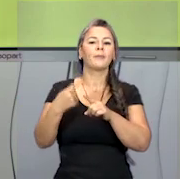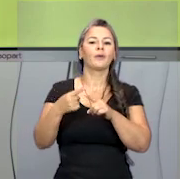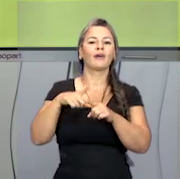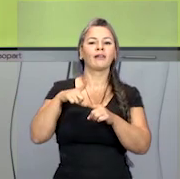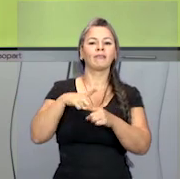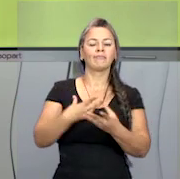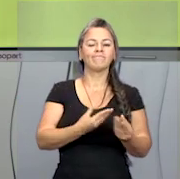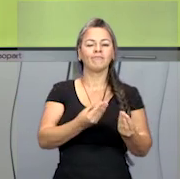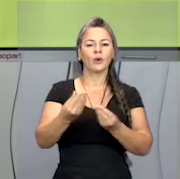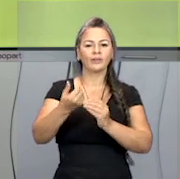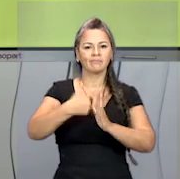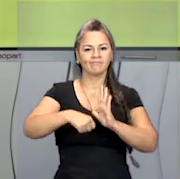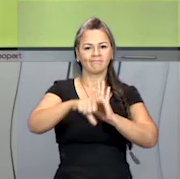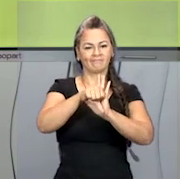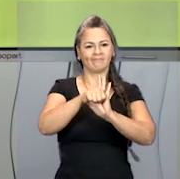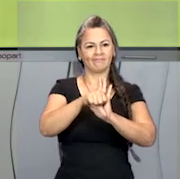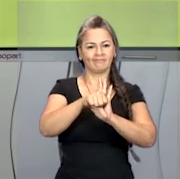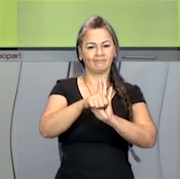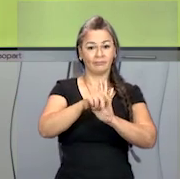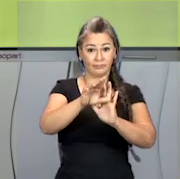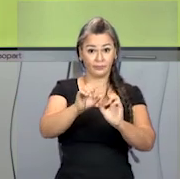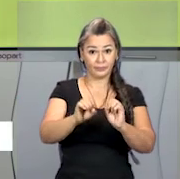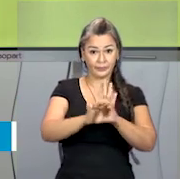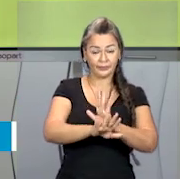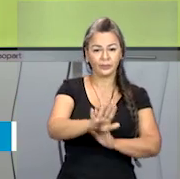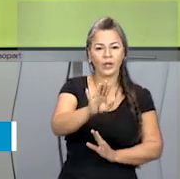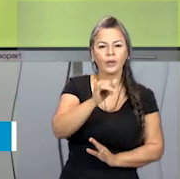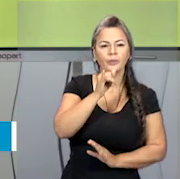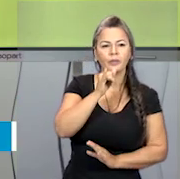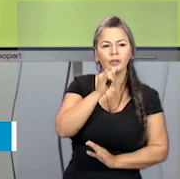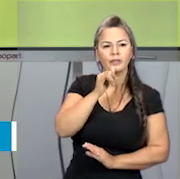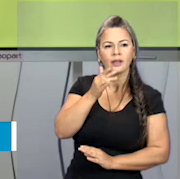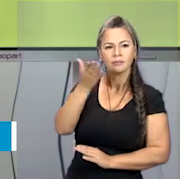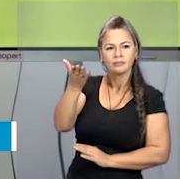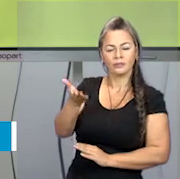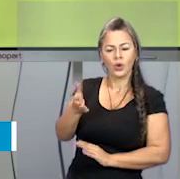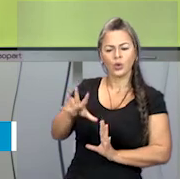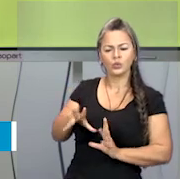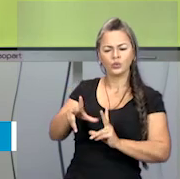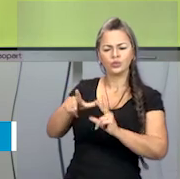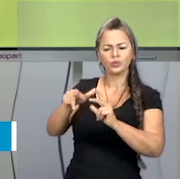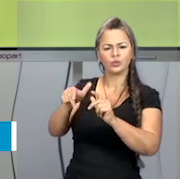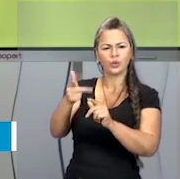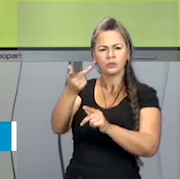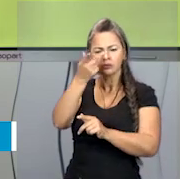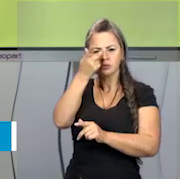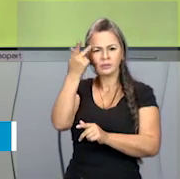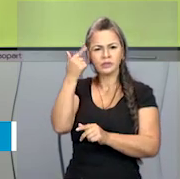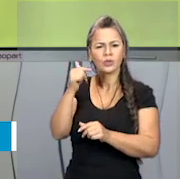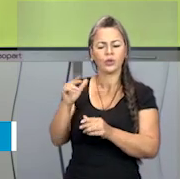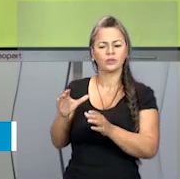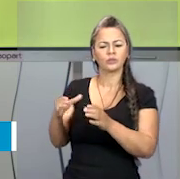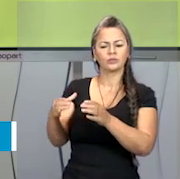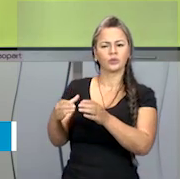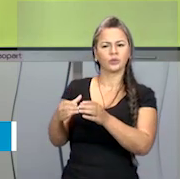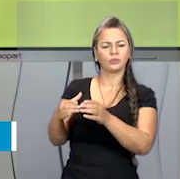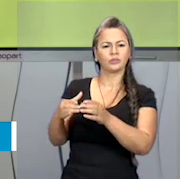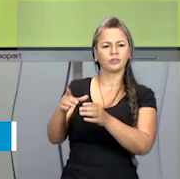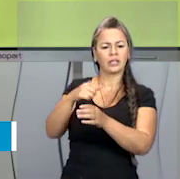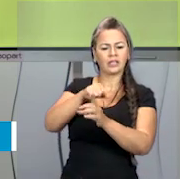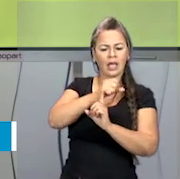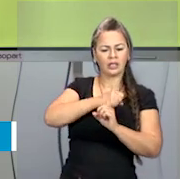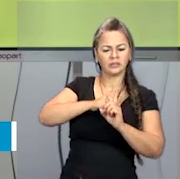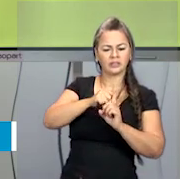a chamá-los de marginais. Então, todos aqueles que não são bem